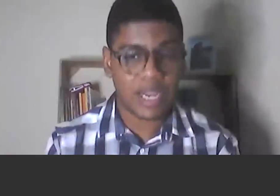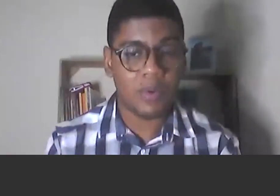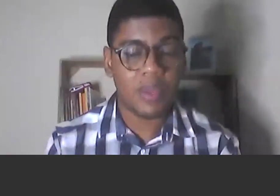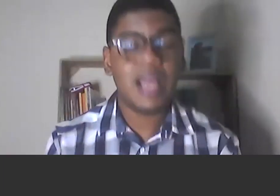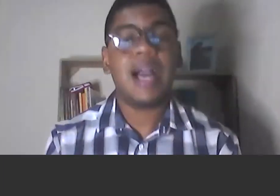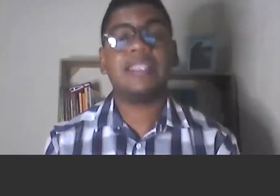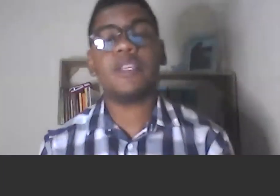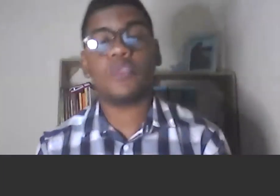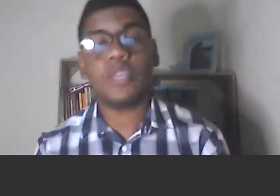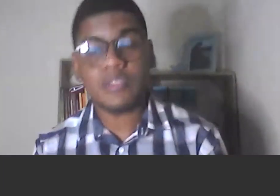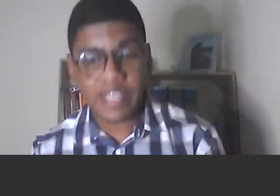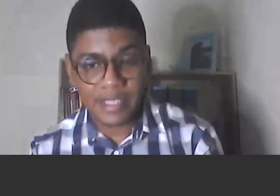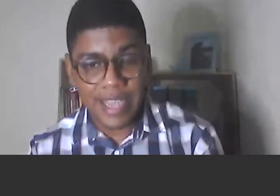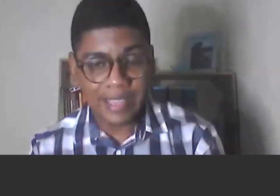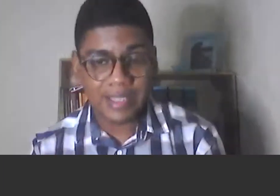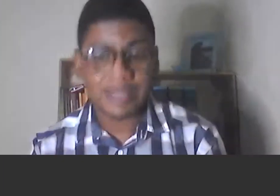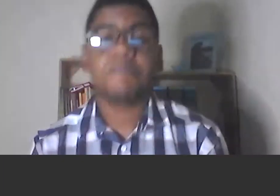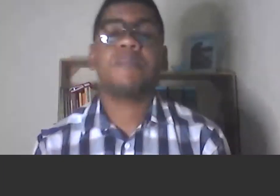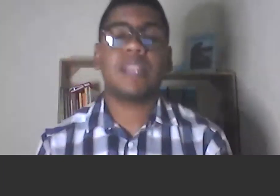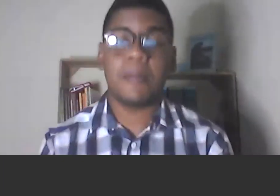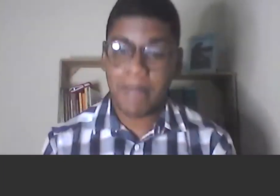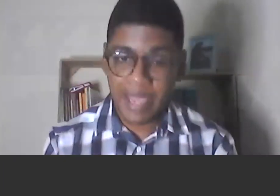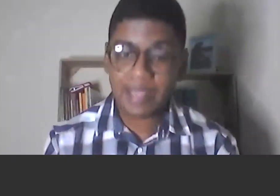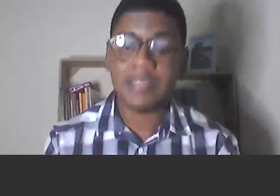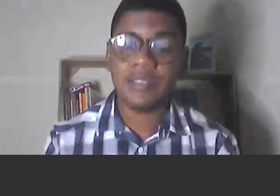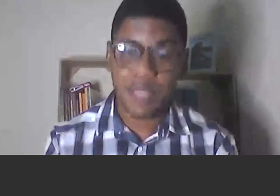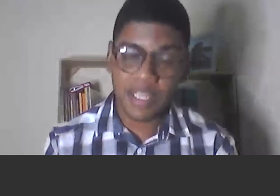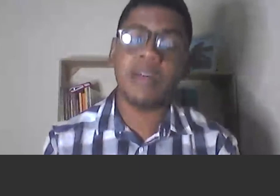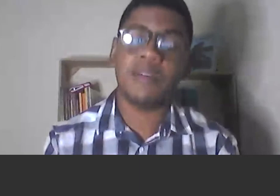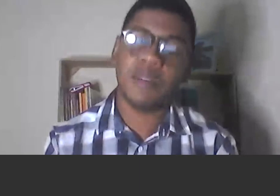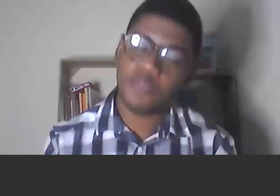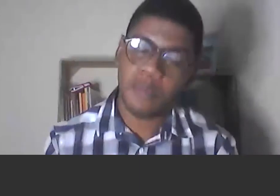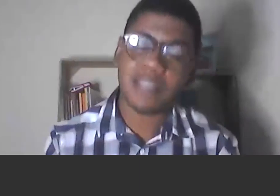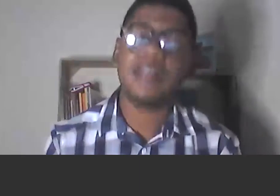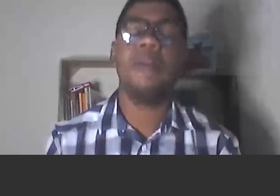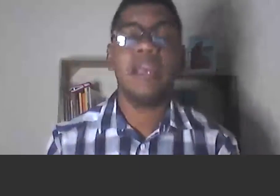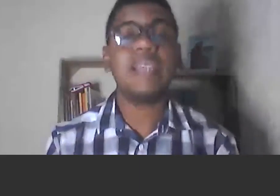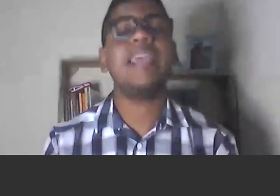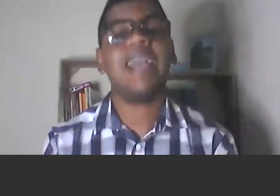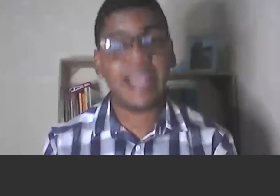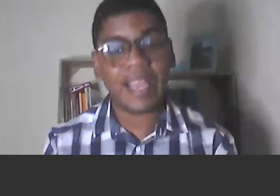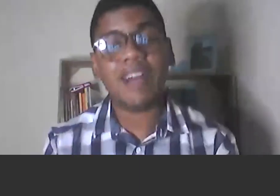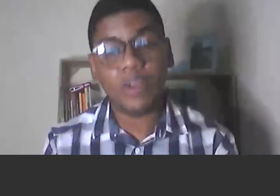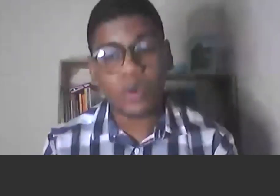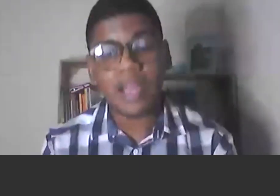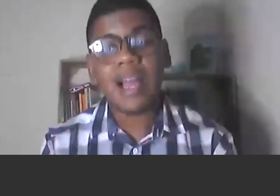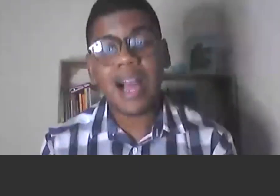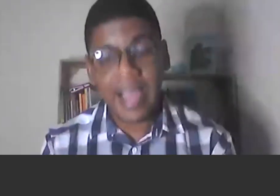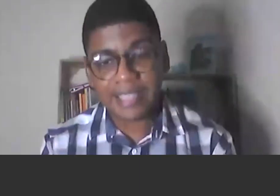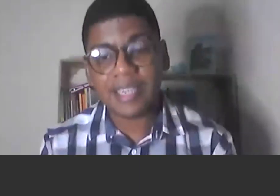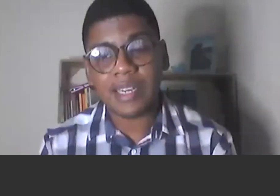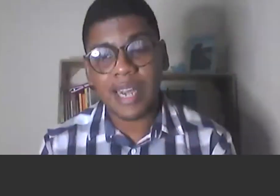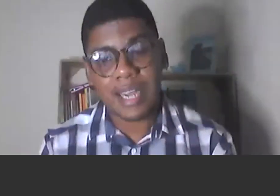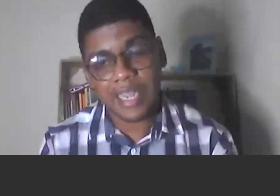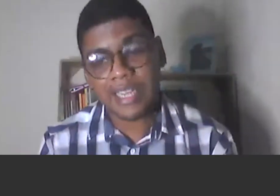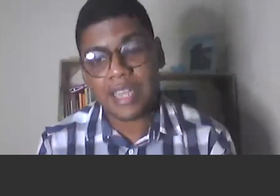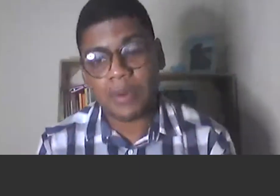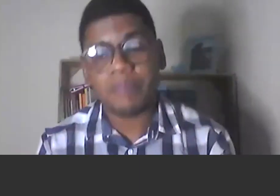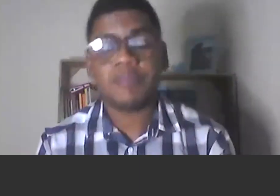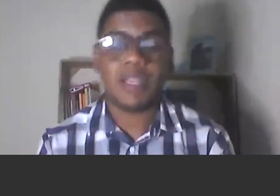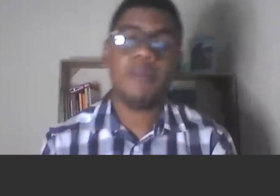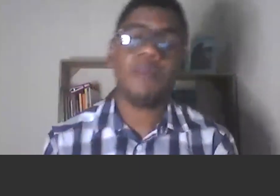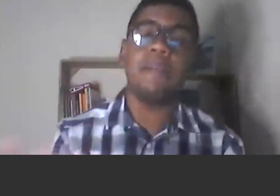ao sinal. As expressões faciais também transmitem uma informação e que agrega valor